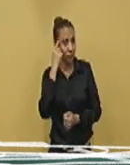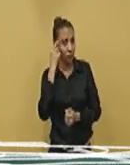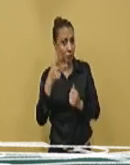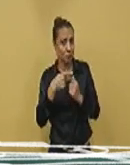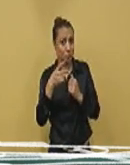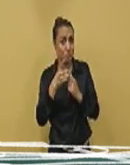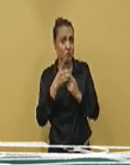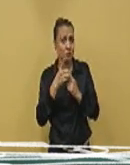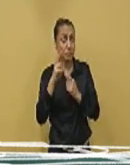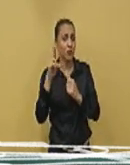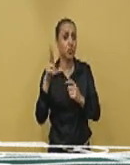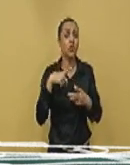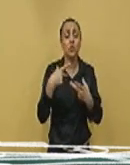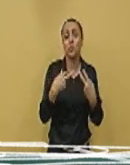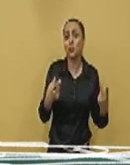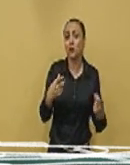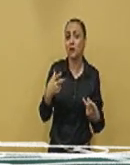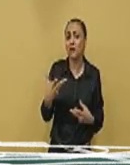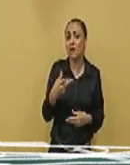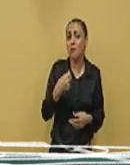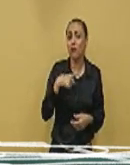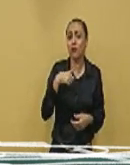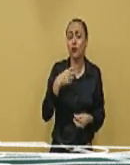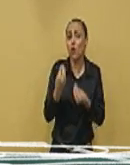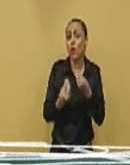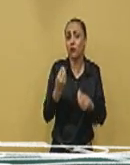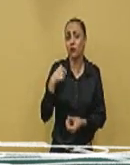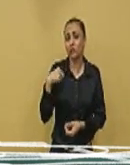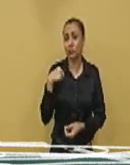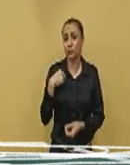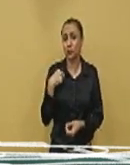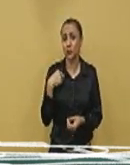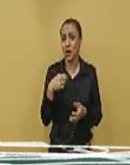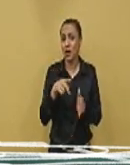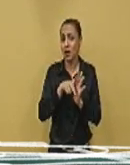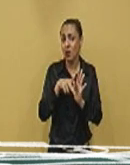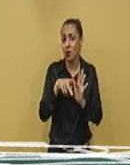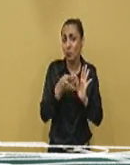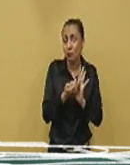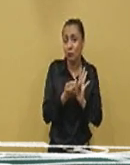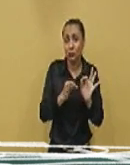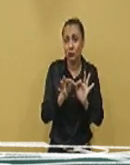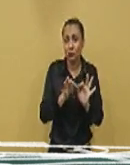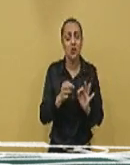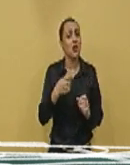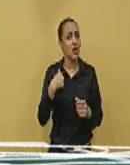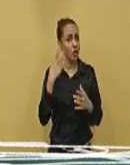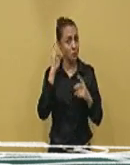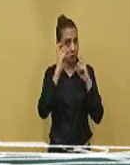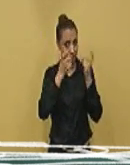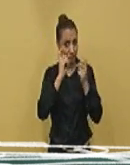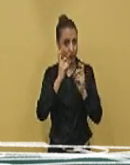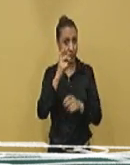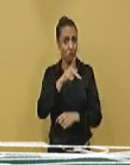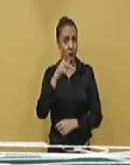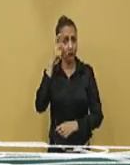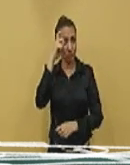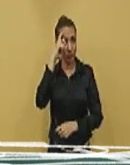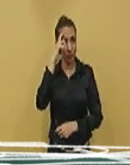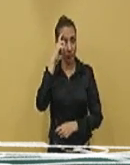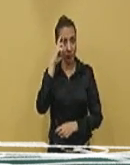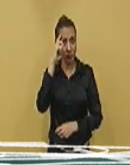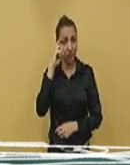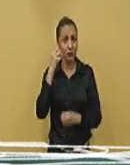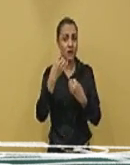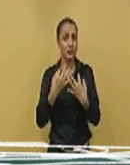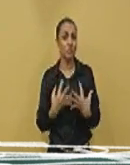é privilégio, como que vão ficar os programas de bolsa, né? E me preocupou quando a professora Liane falou que para